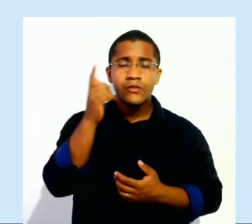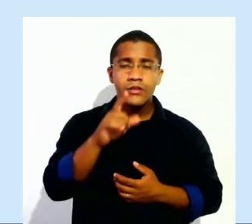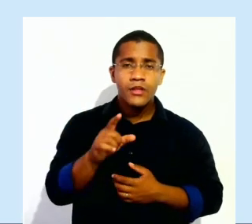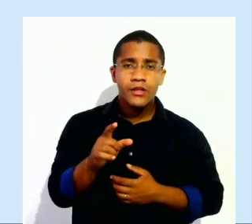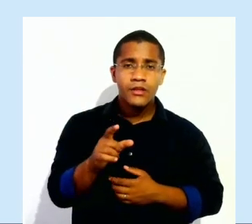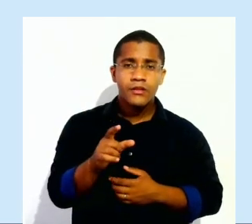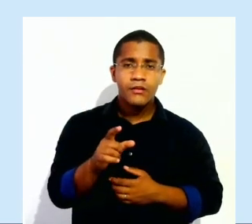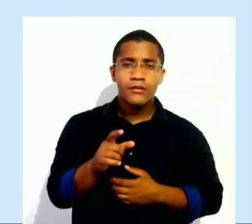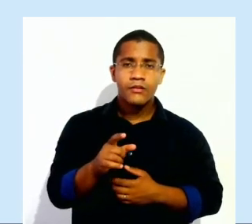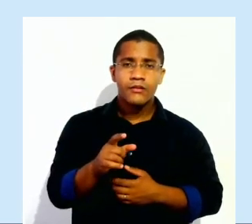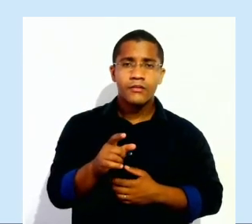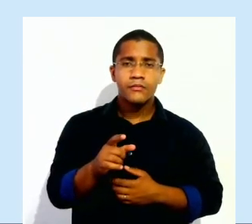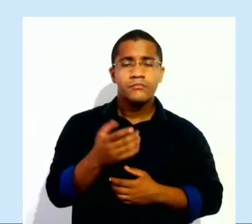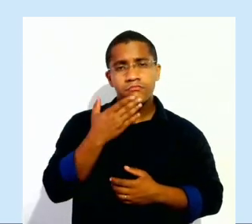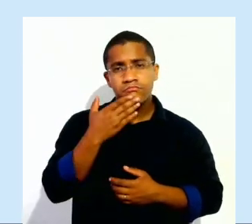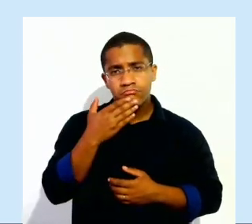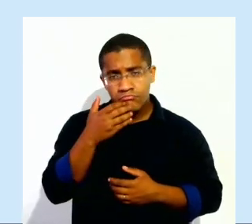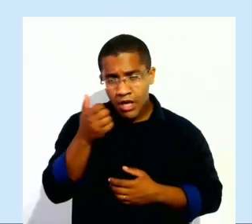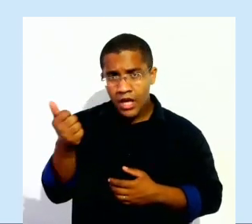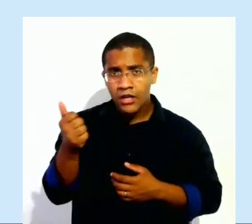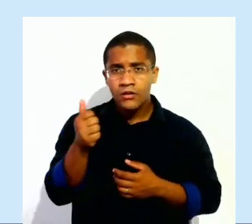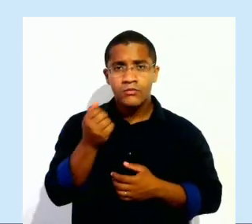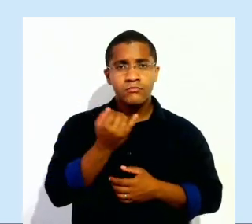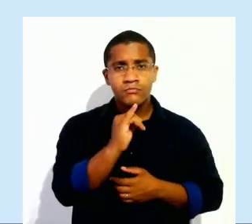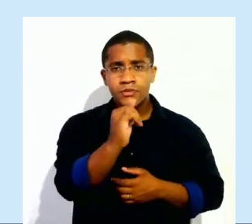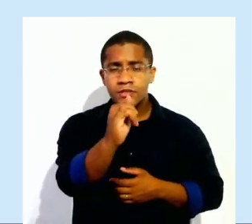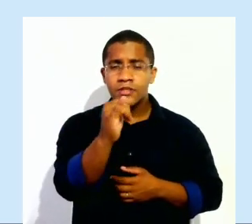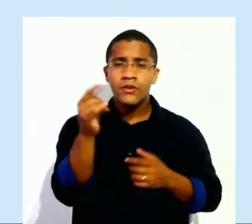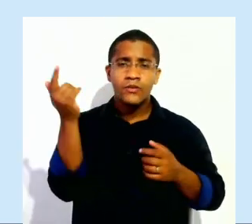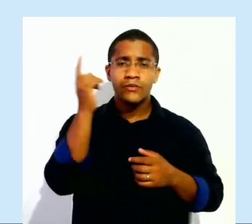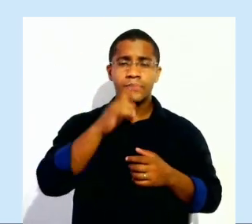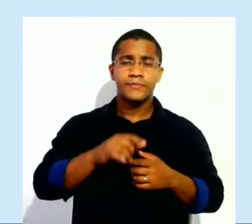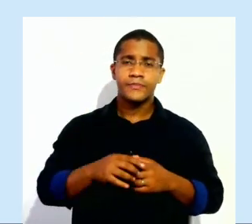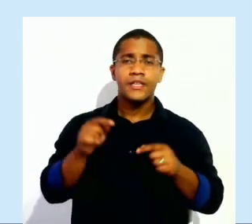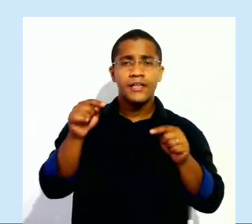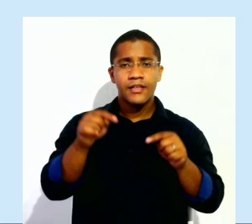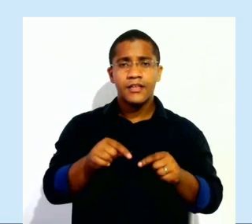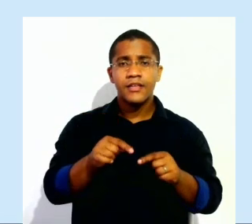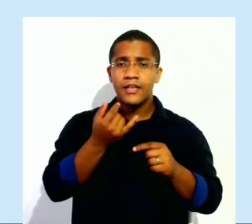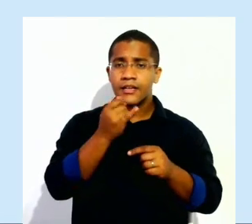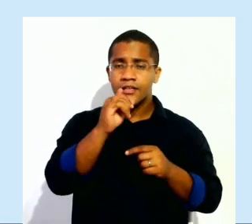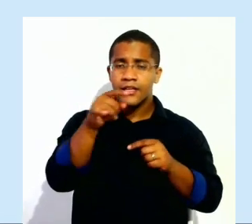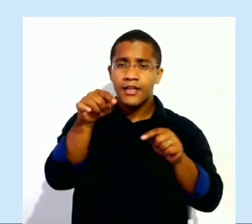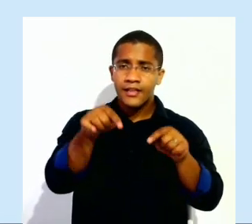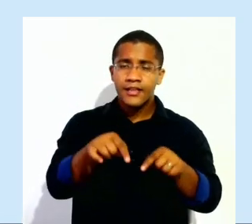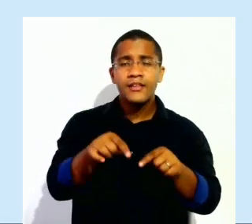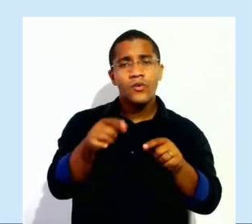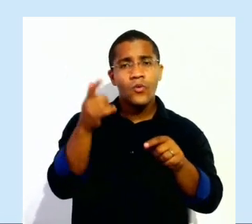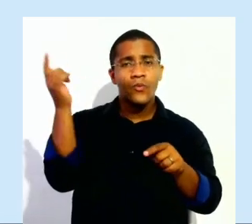ter uma melhor eficiência energética da nossa